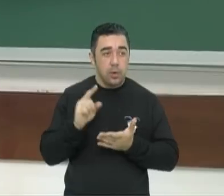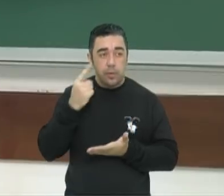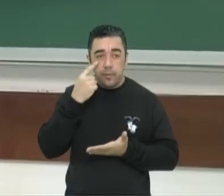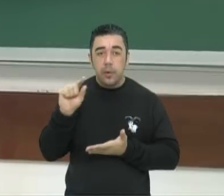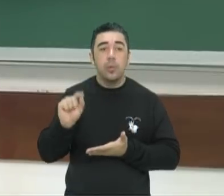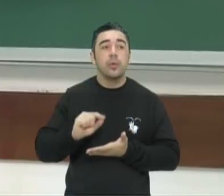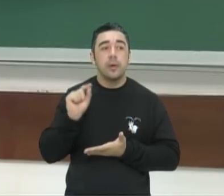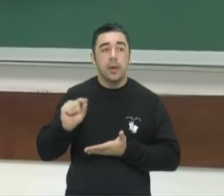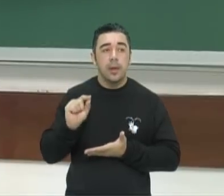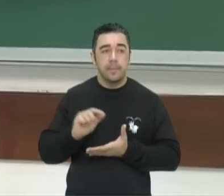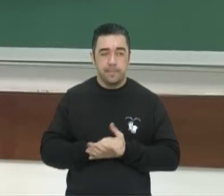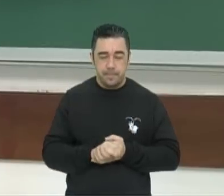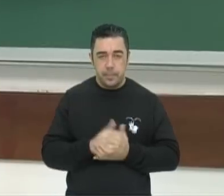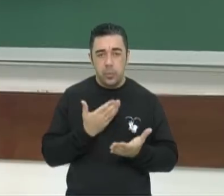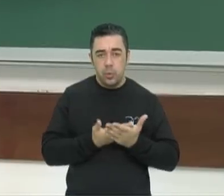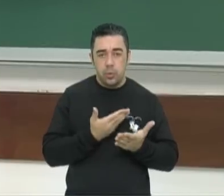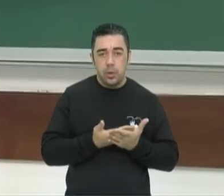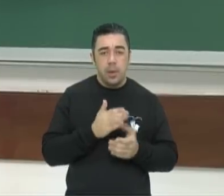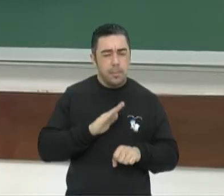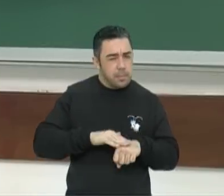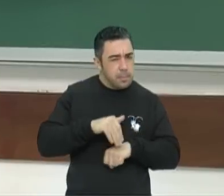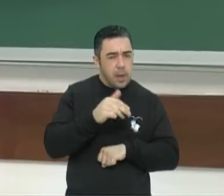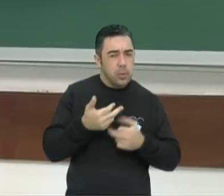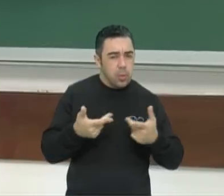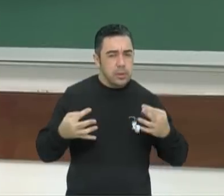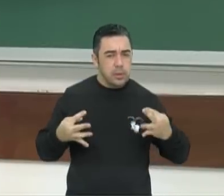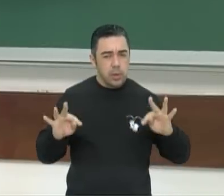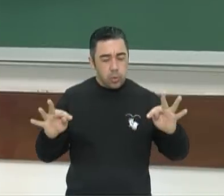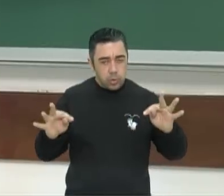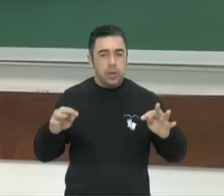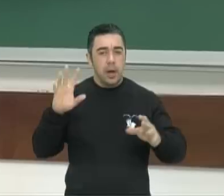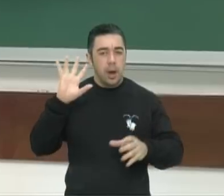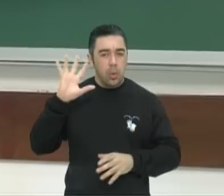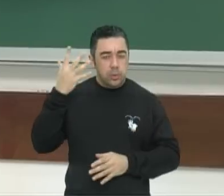nós vamos estudar sobre mais algumas inovações